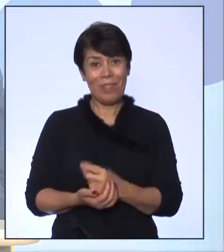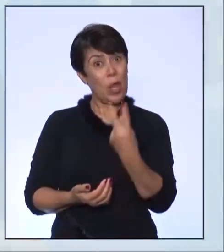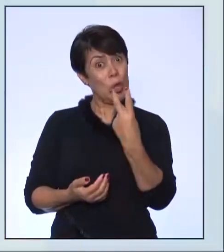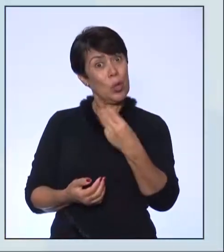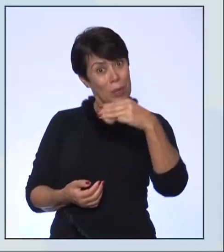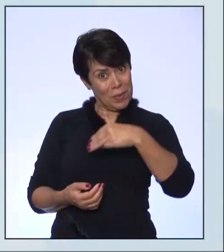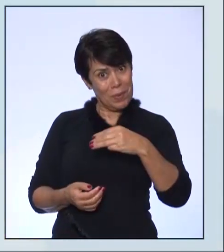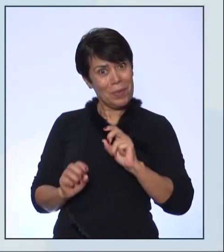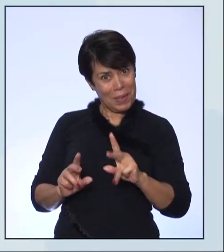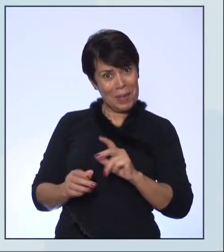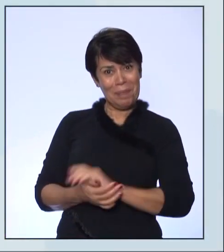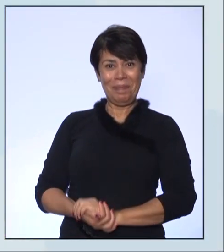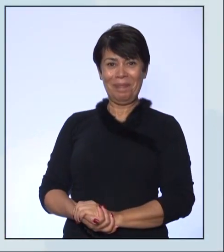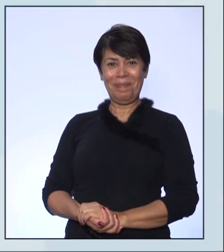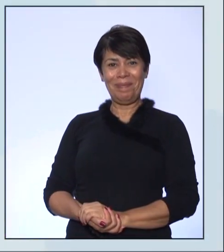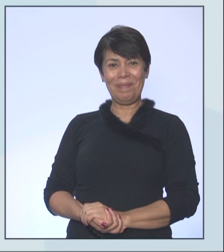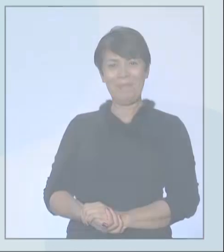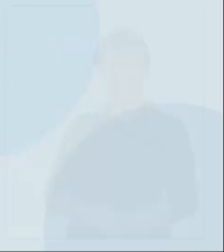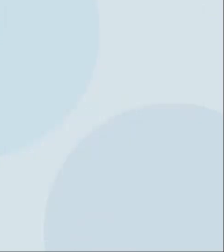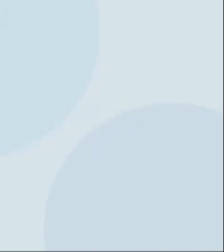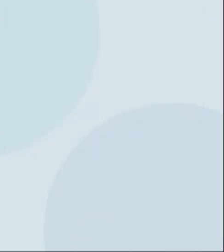vocês.